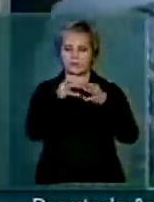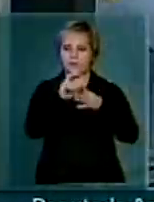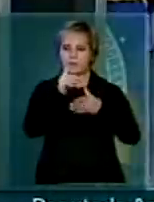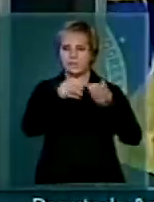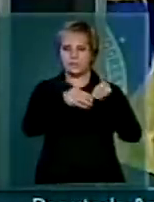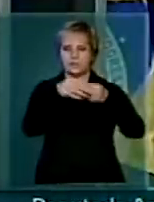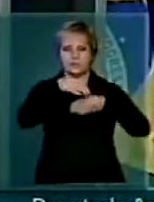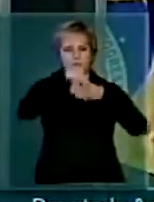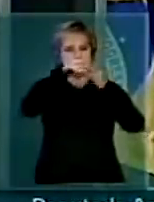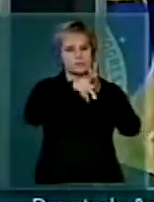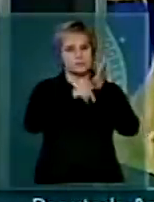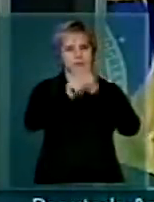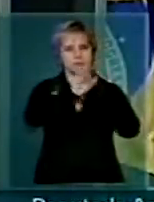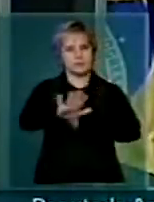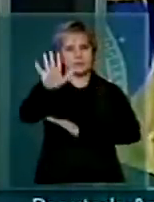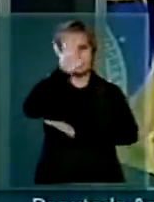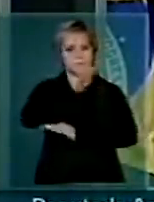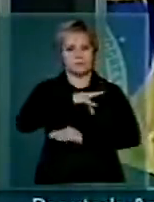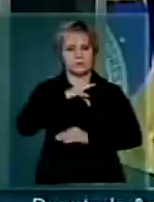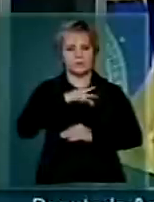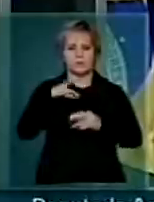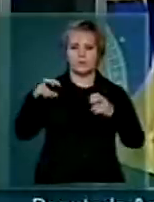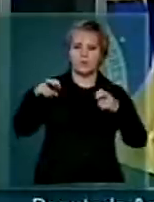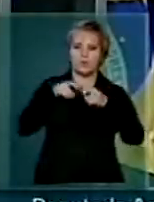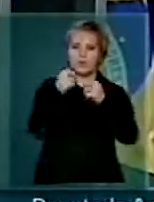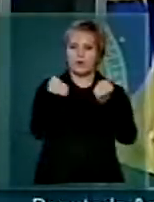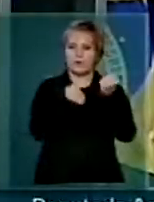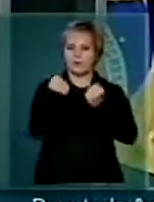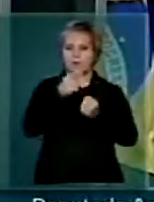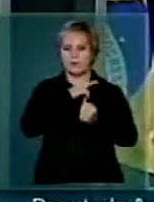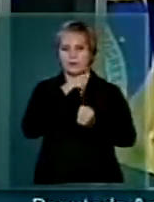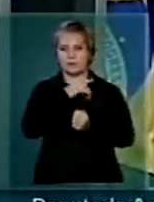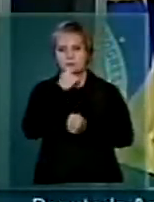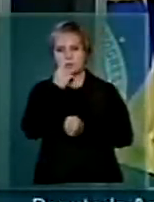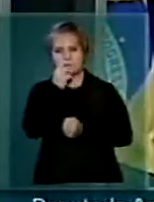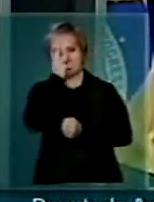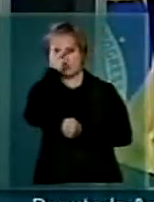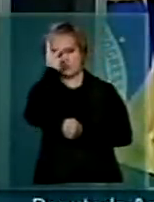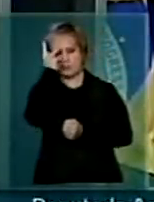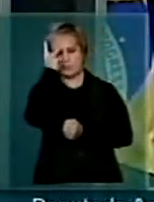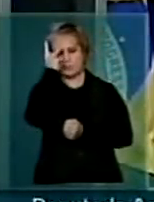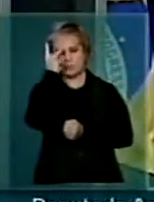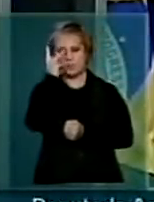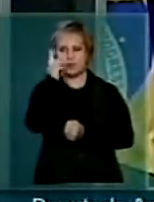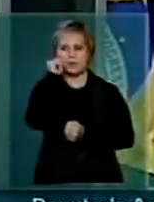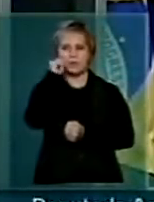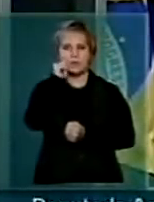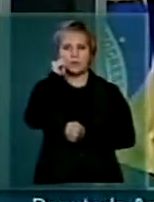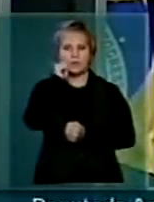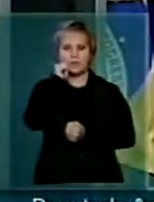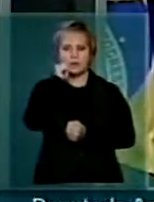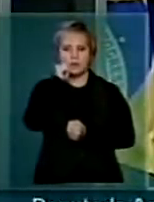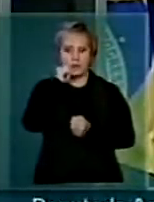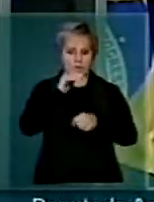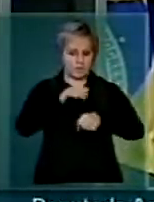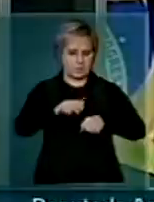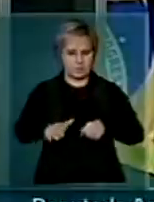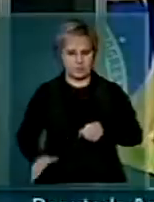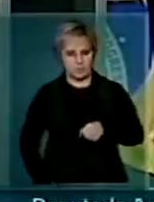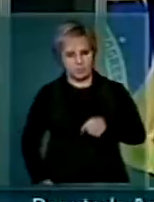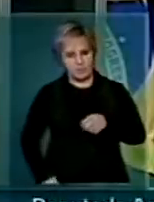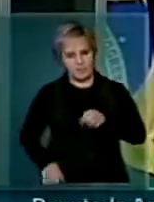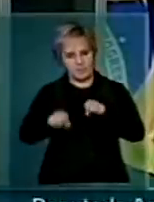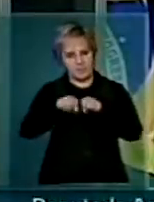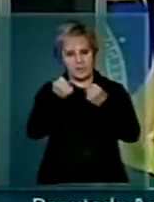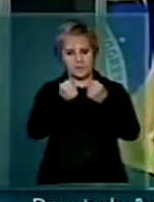4 pessoas que estavam no carro, sendo ela Denilva, da Bahia, que quebrou a perna, Claudeito, de Pernambuco, que quebrou o